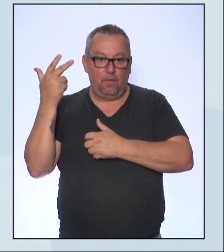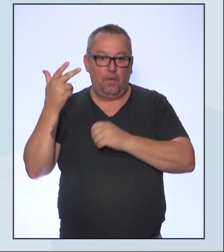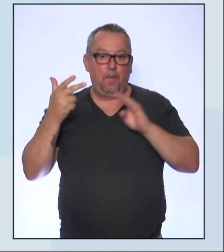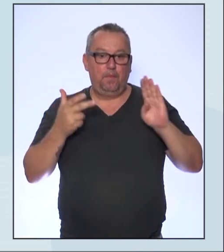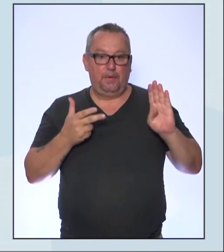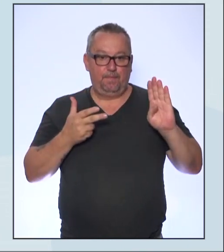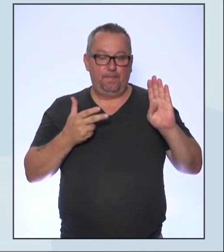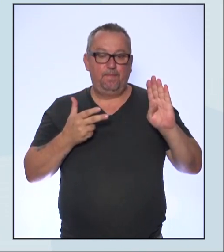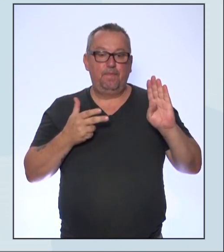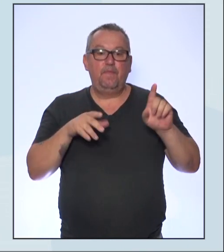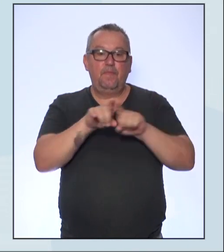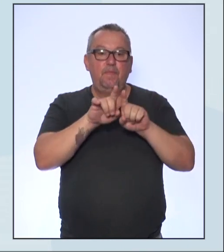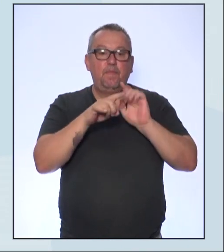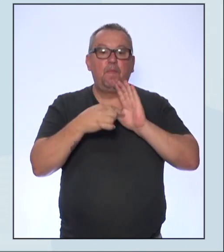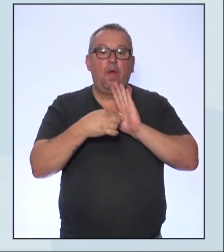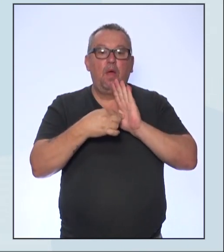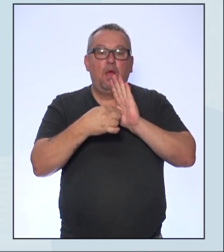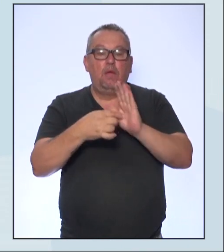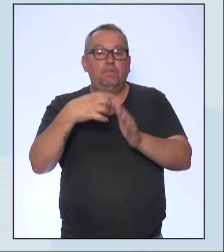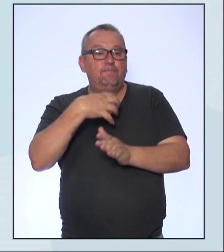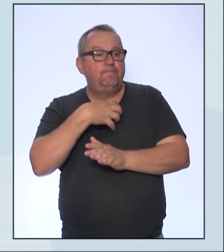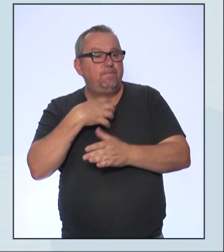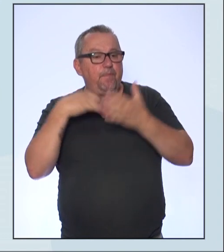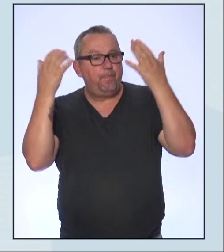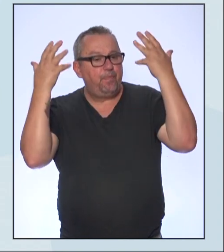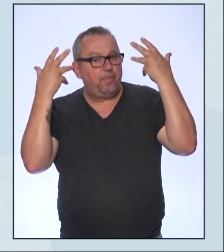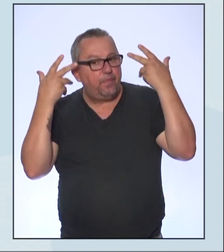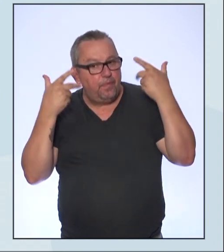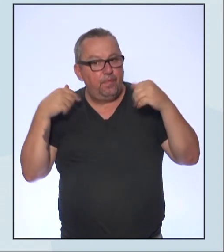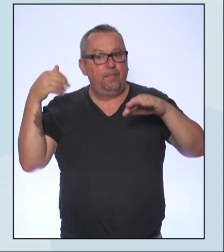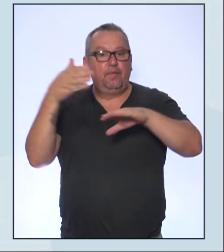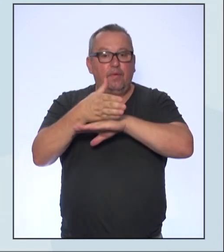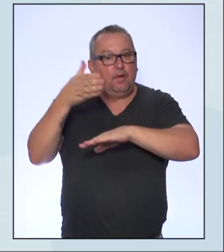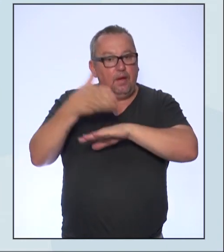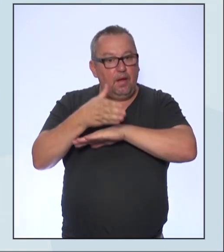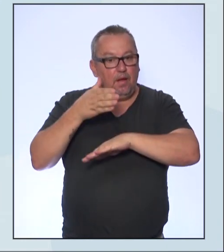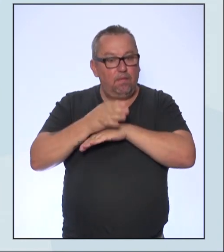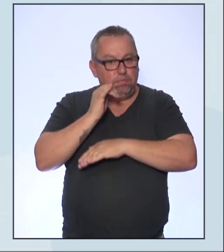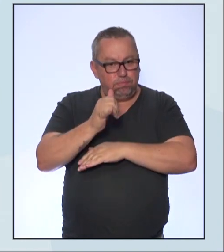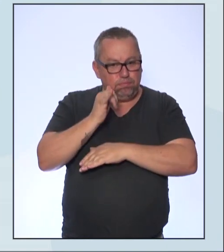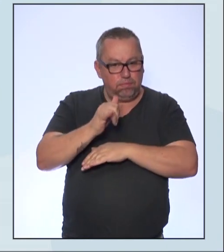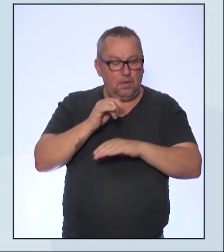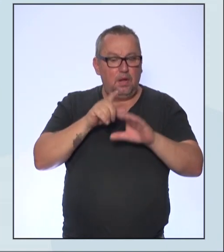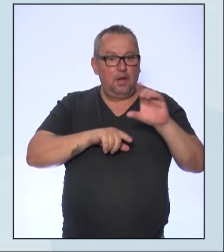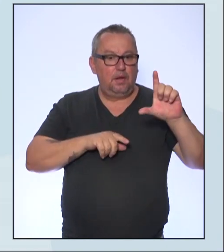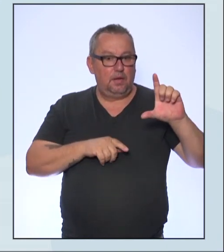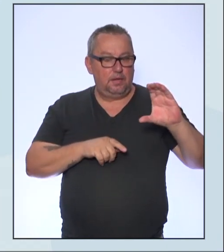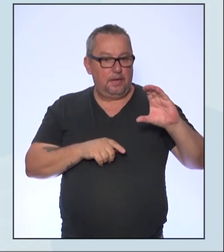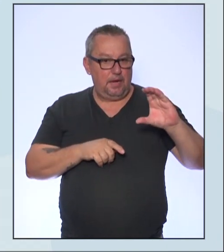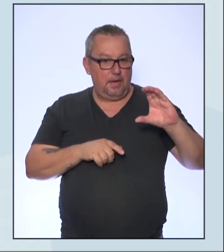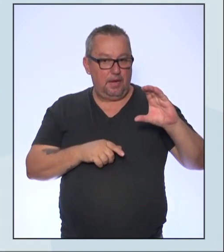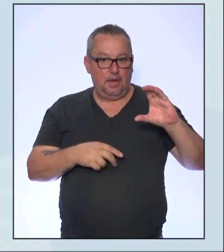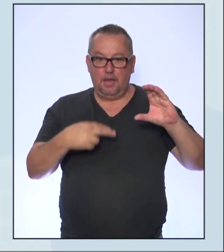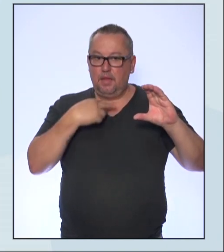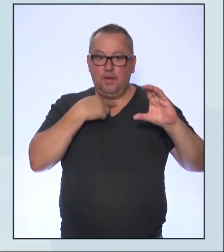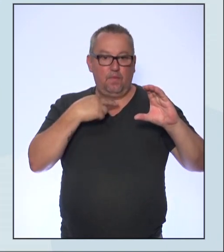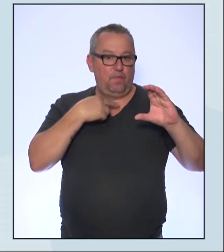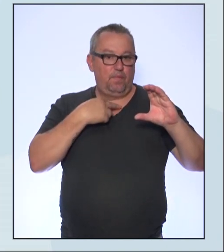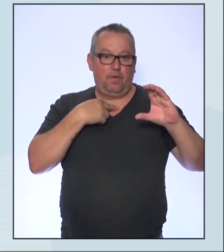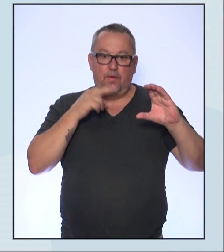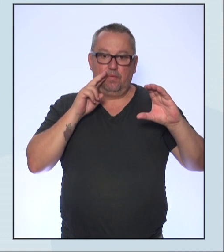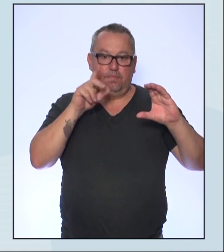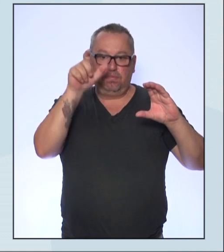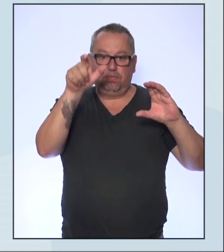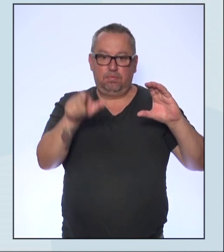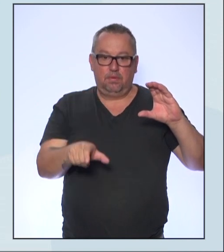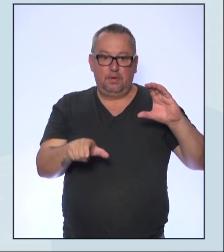B, apresentam características de animais que participam da fábula. Letra C, não podem ser considerados